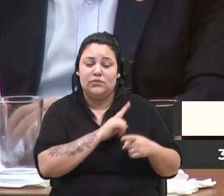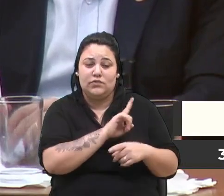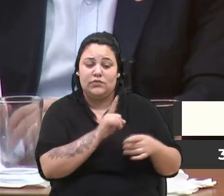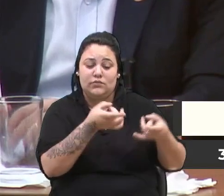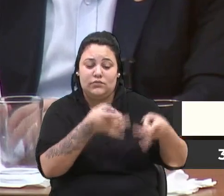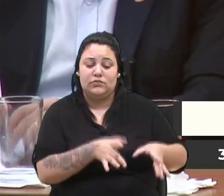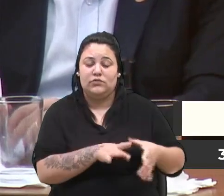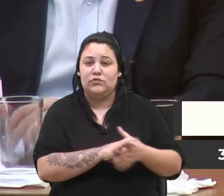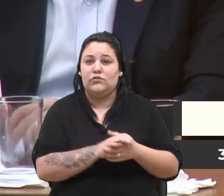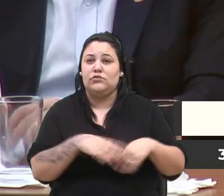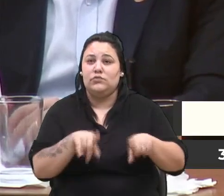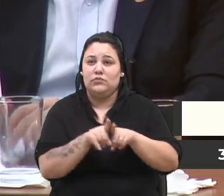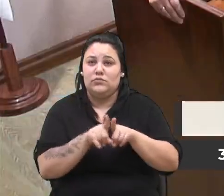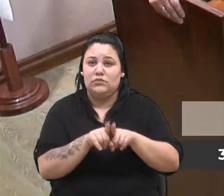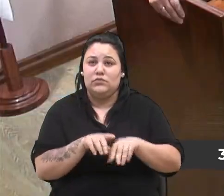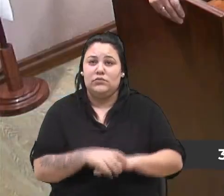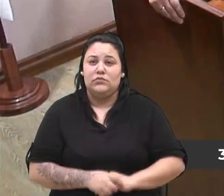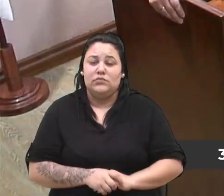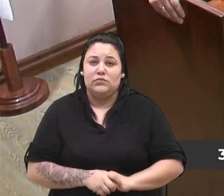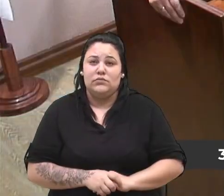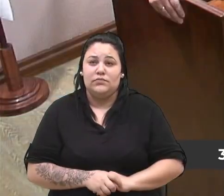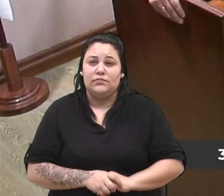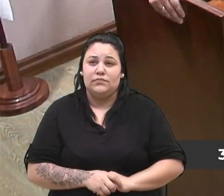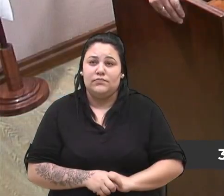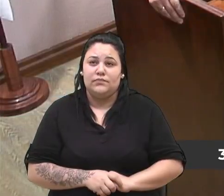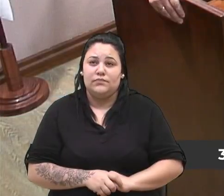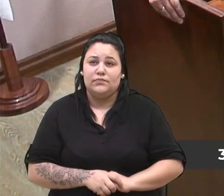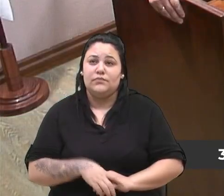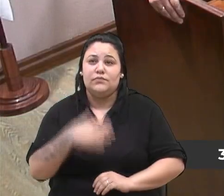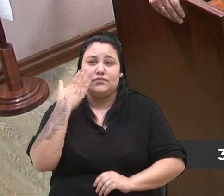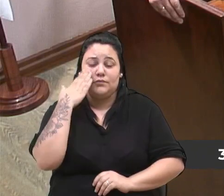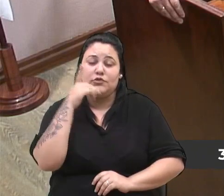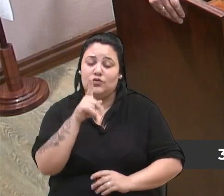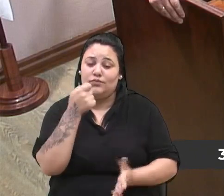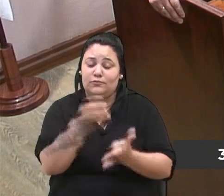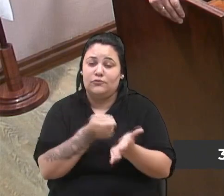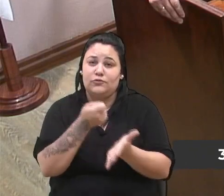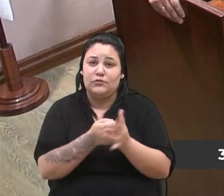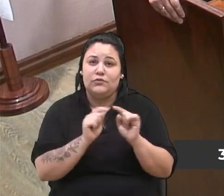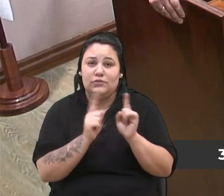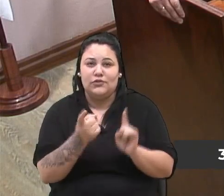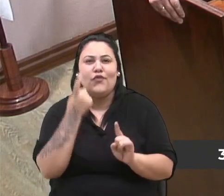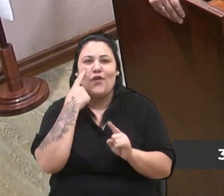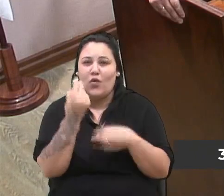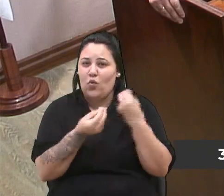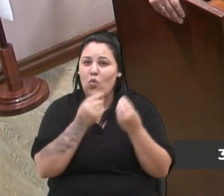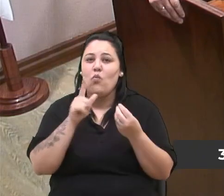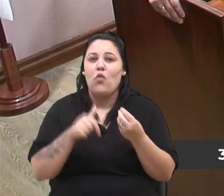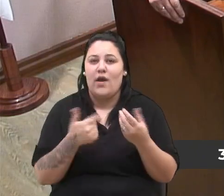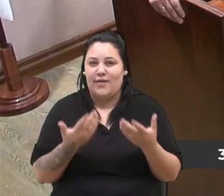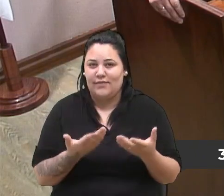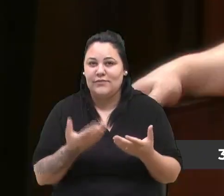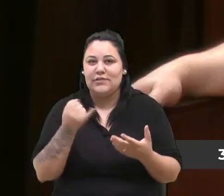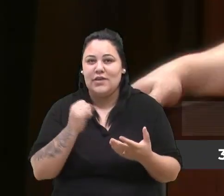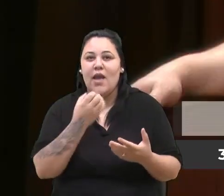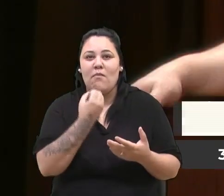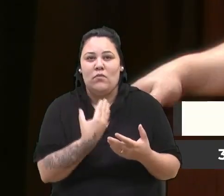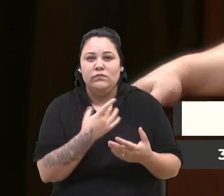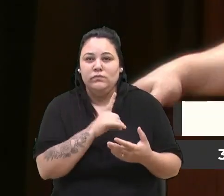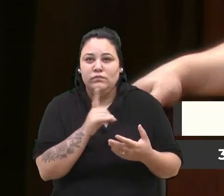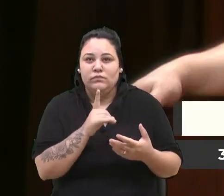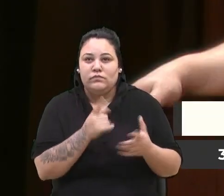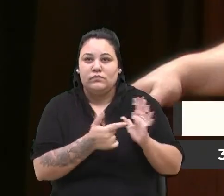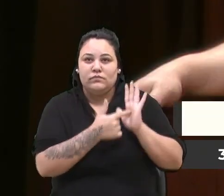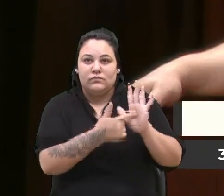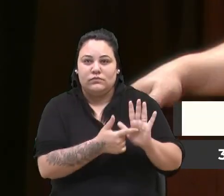obrigado, colega. Beleza, vereador Camilles, eu sei que o senhor é um lutador, mas tu vê como é que é a coisa, né? Se é bom, não vamos demonstrar, porque